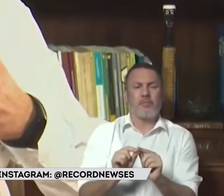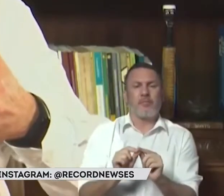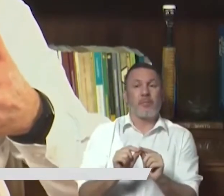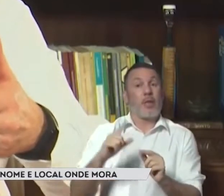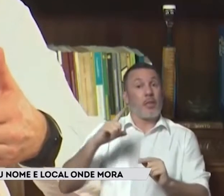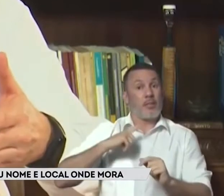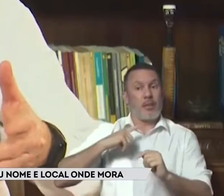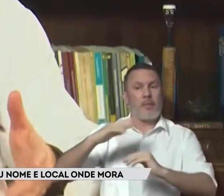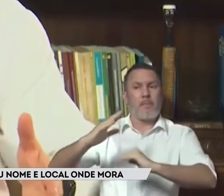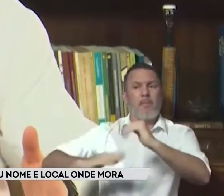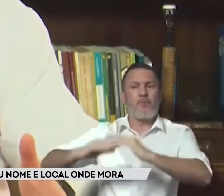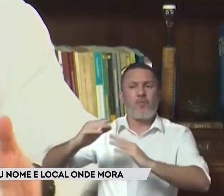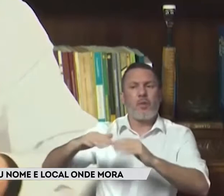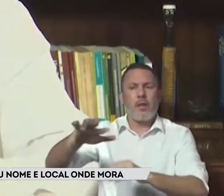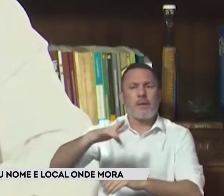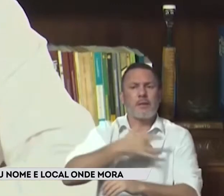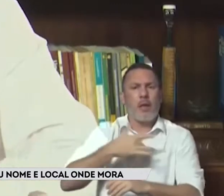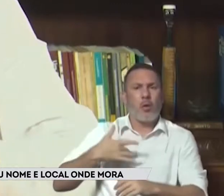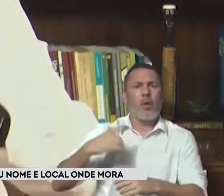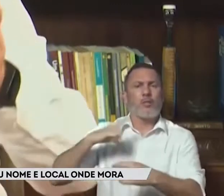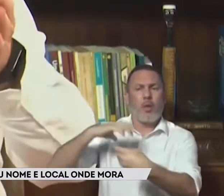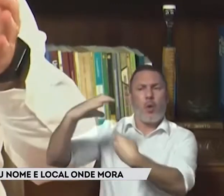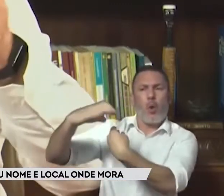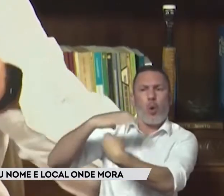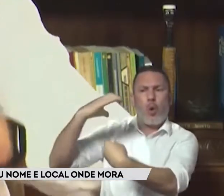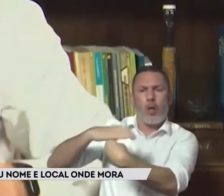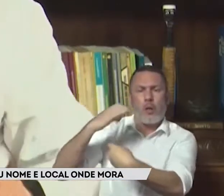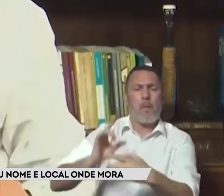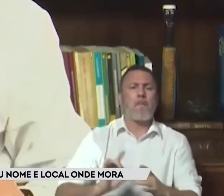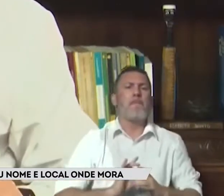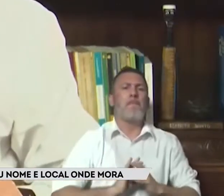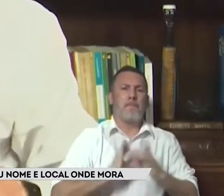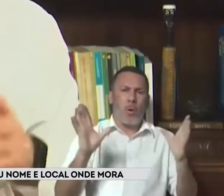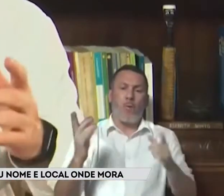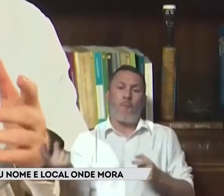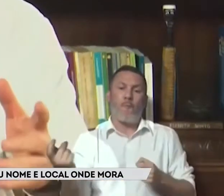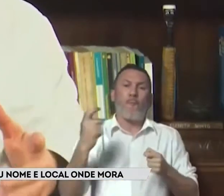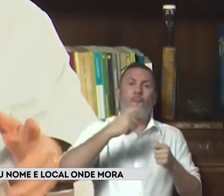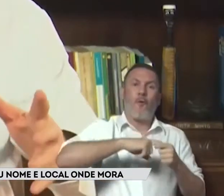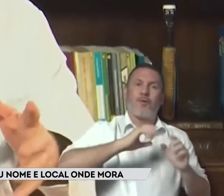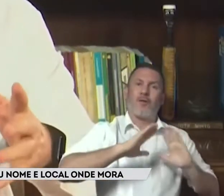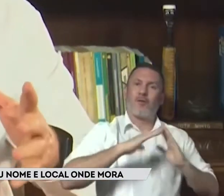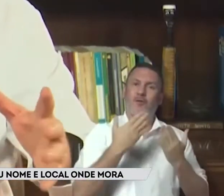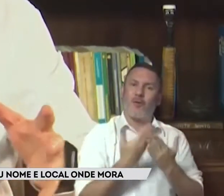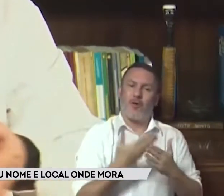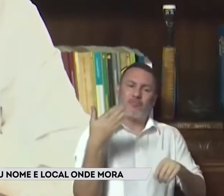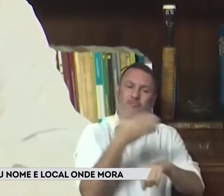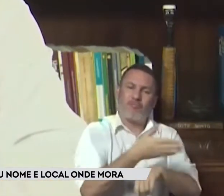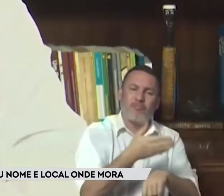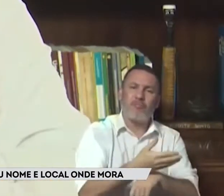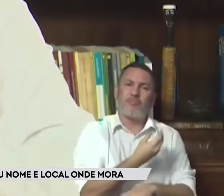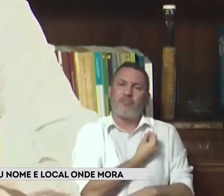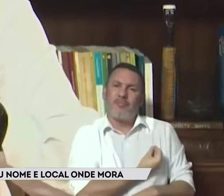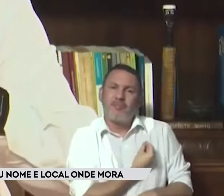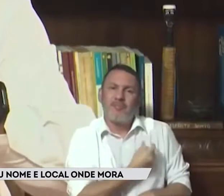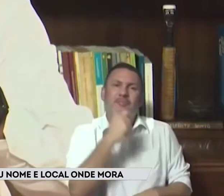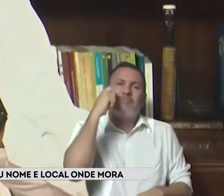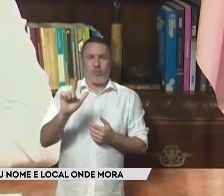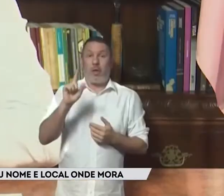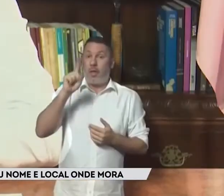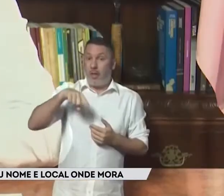decidiu que a partir do próximo mês, as aulas online do programa escolar passam a contar como carga horária